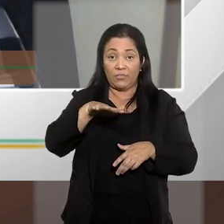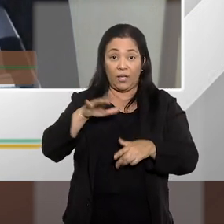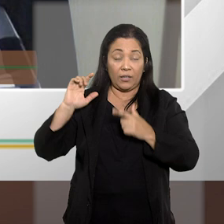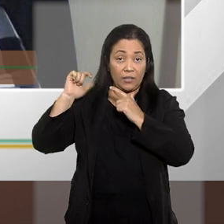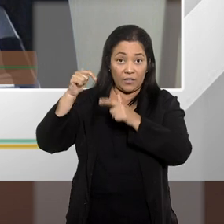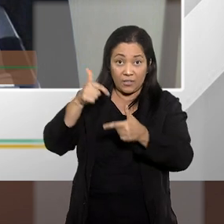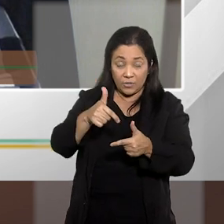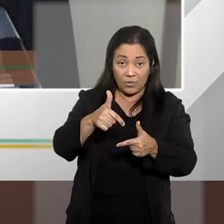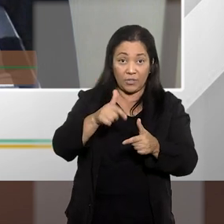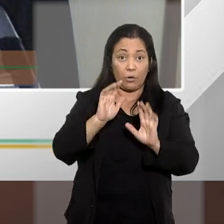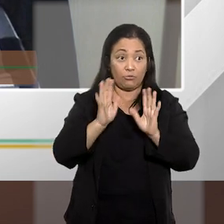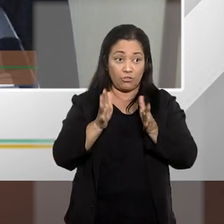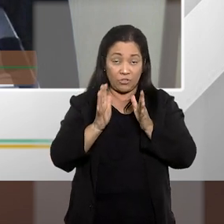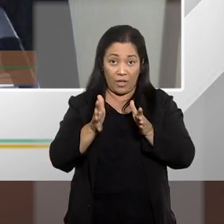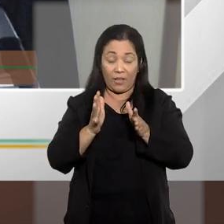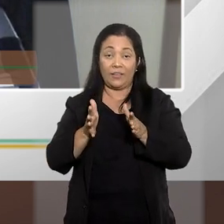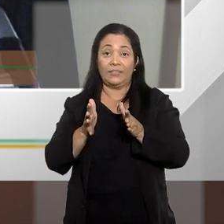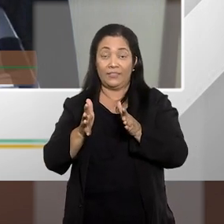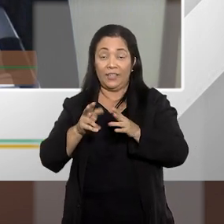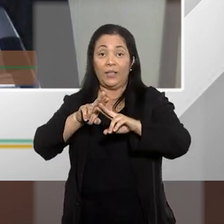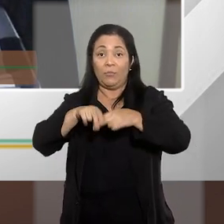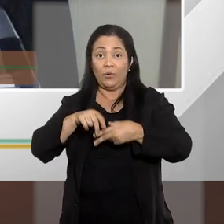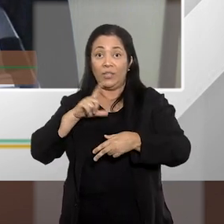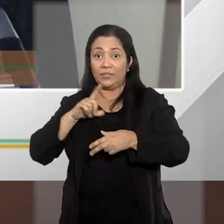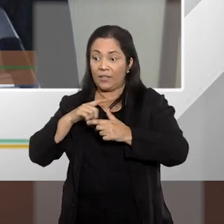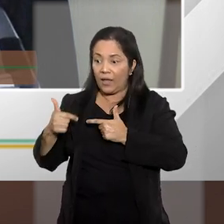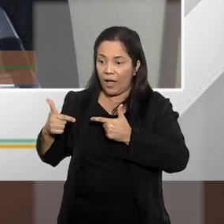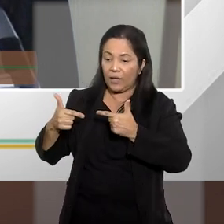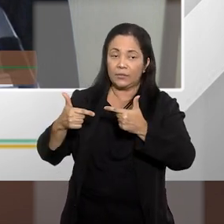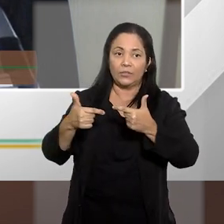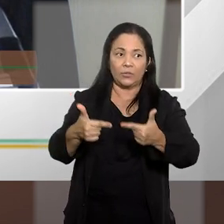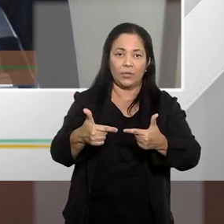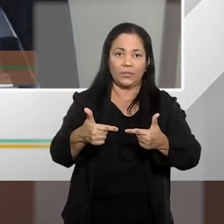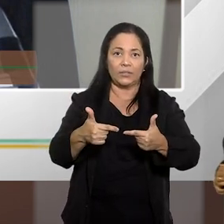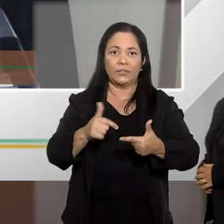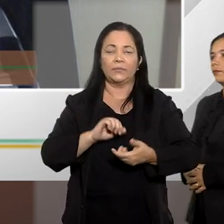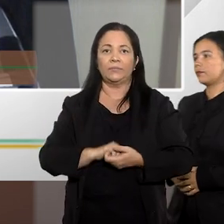uma linha de atuação para enfrentamento, mas sem